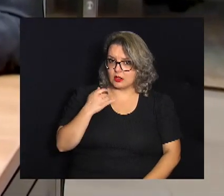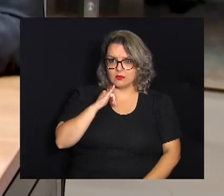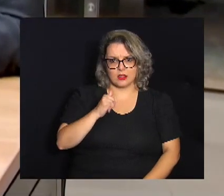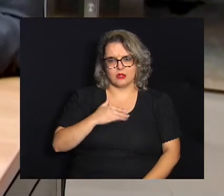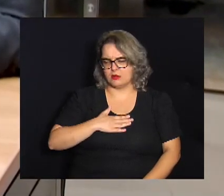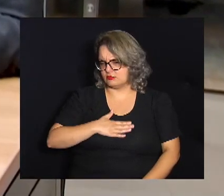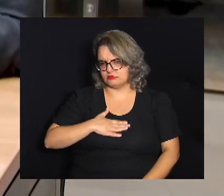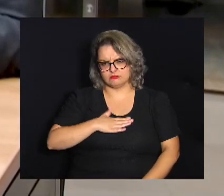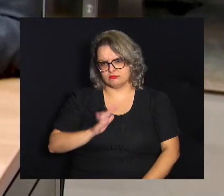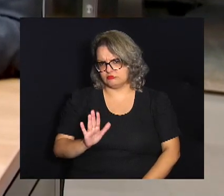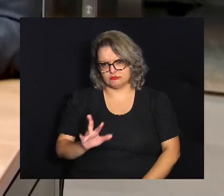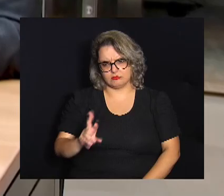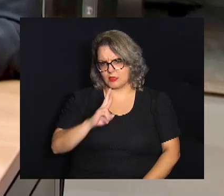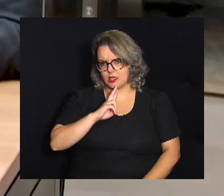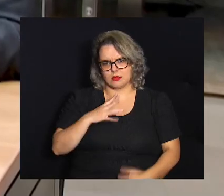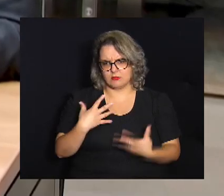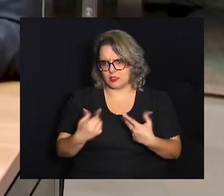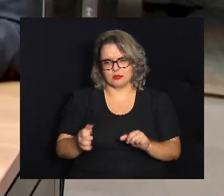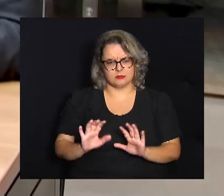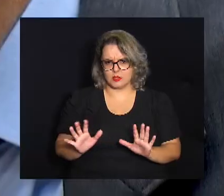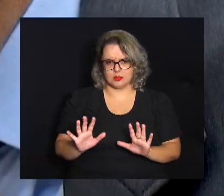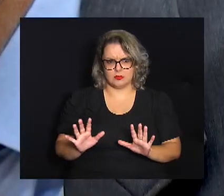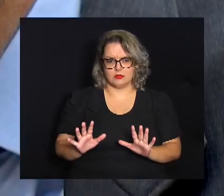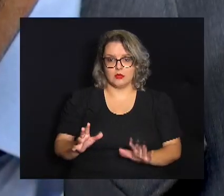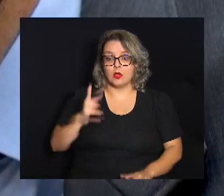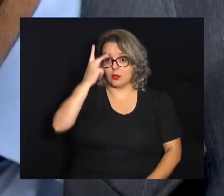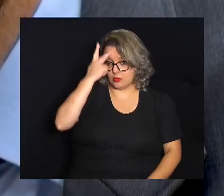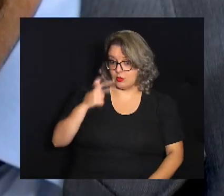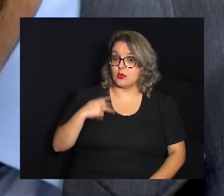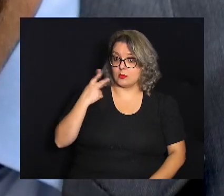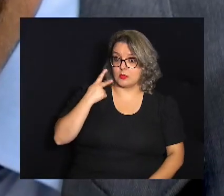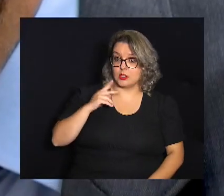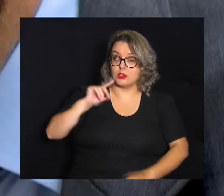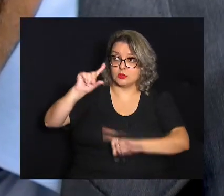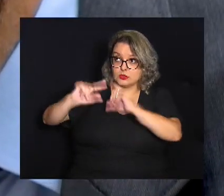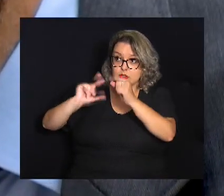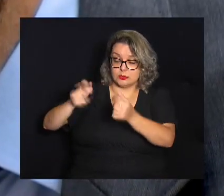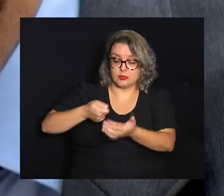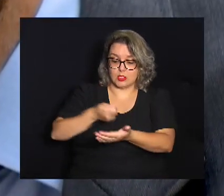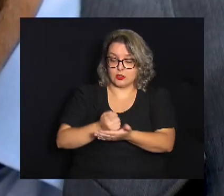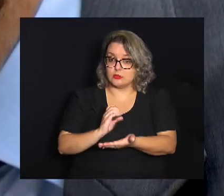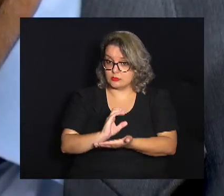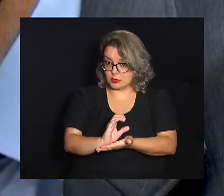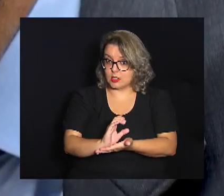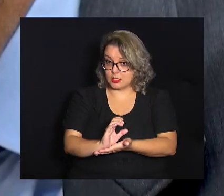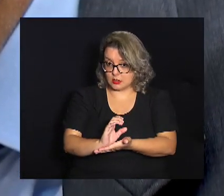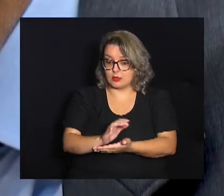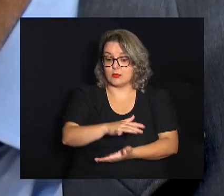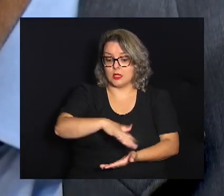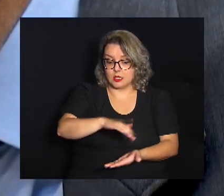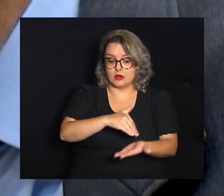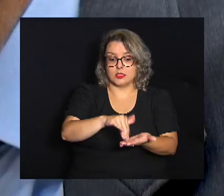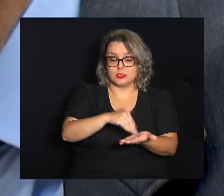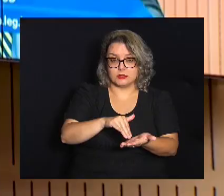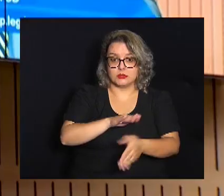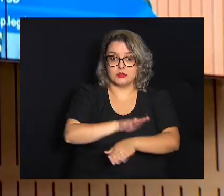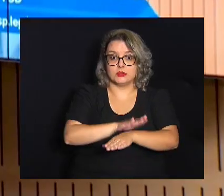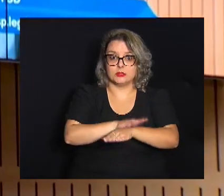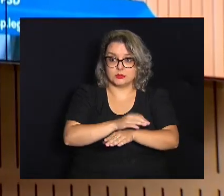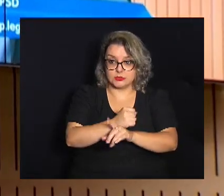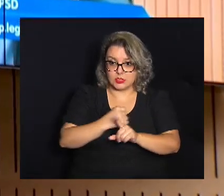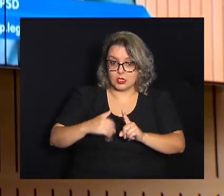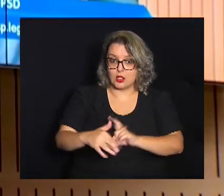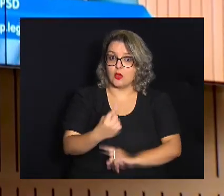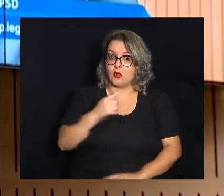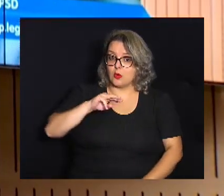as respostas recebidas, já que o próprio vereador, por meio das emendas impositivas, destinou à Secretaria de Assistência Social